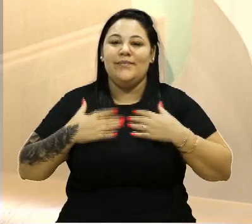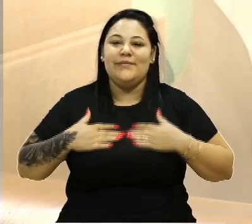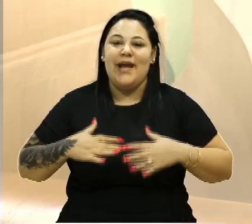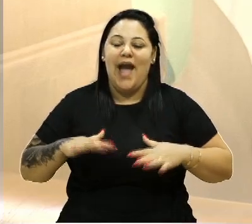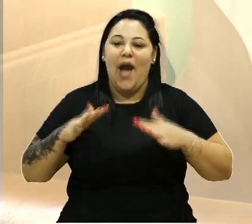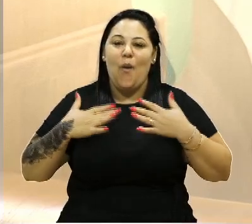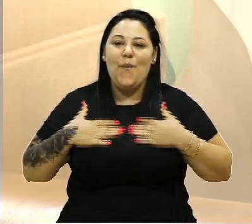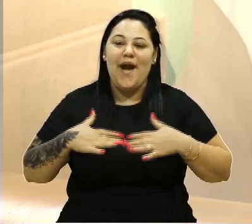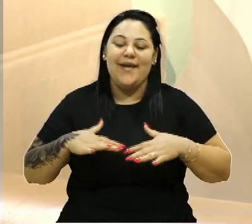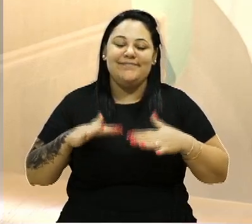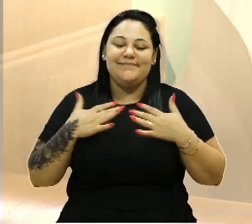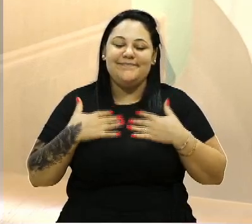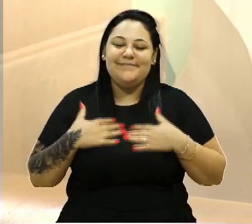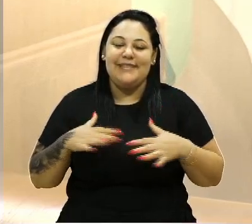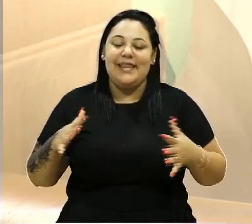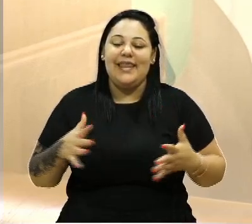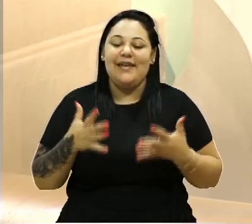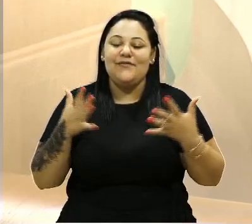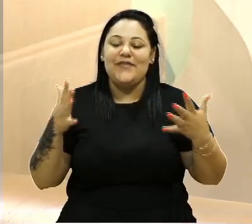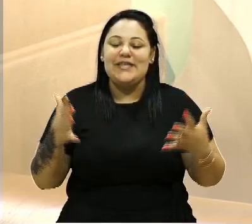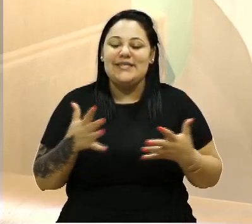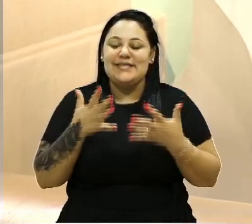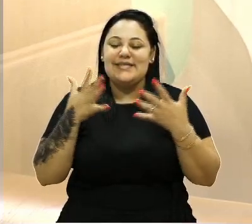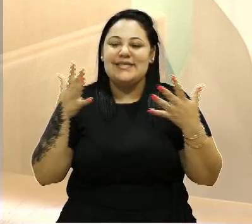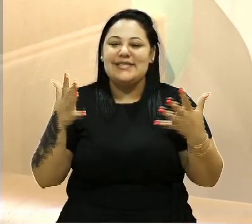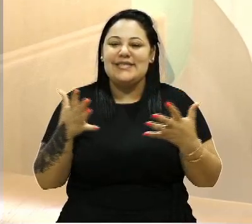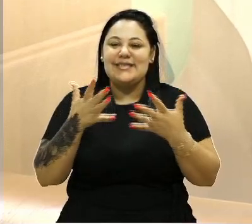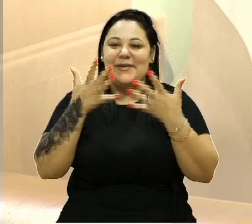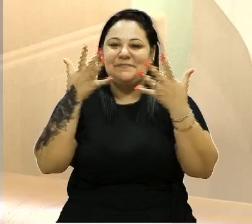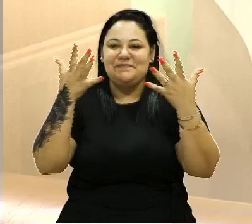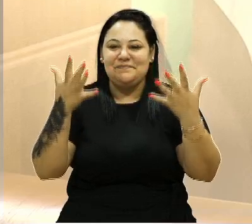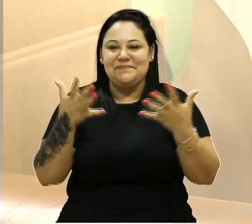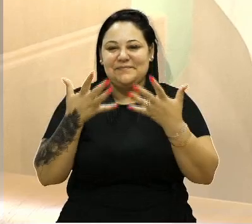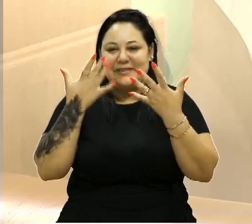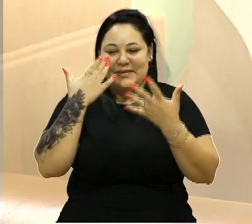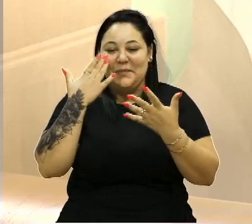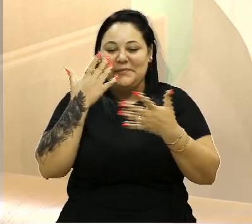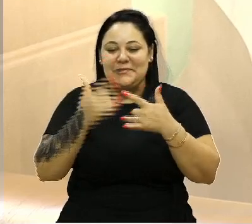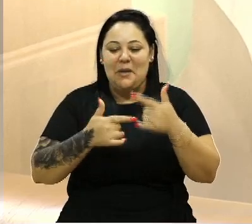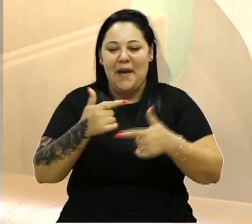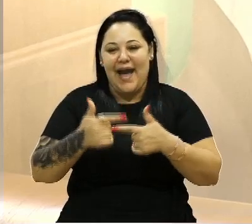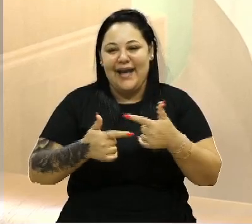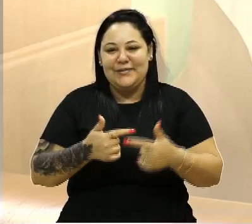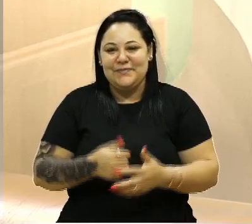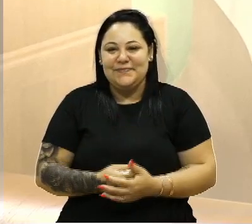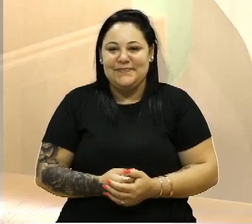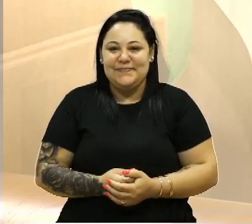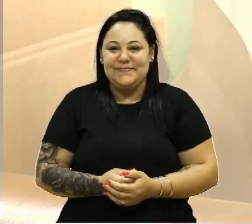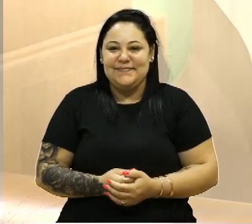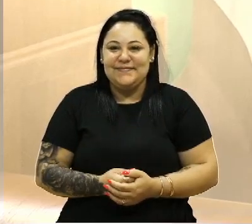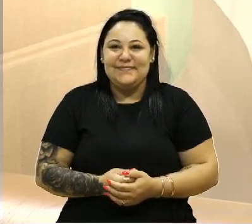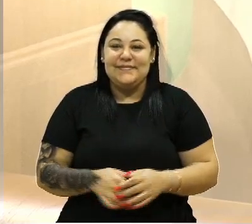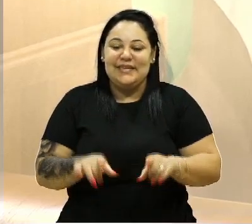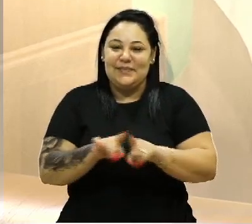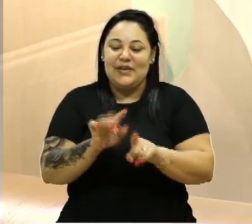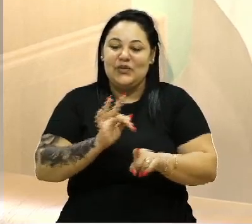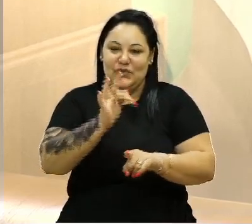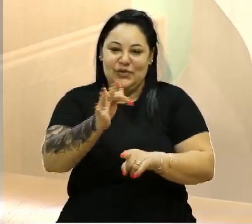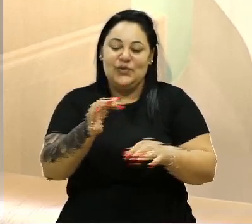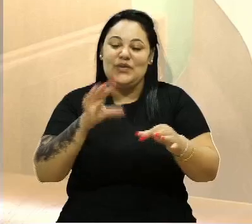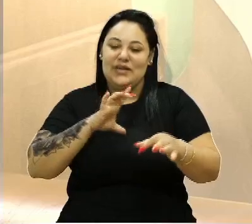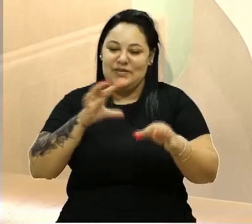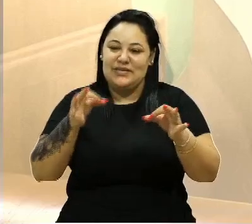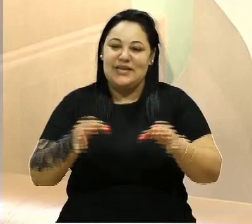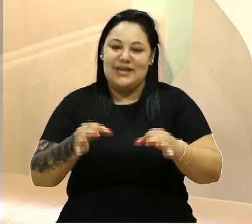serenidade, de muita calma, e o futuro com certeza